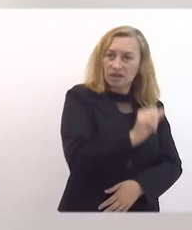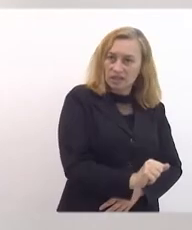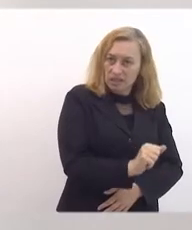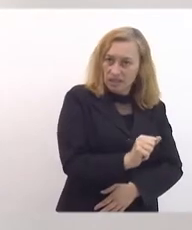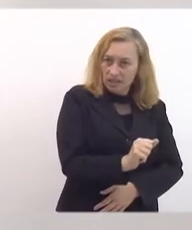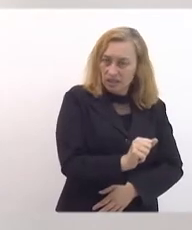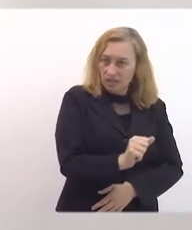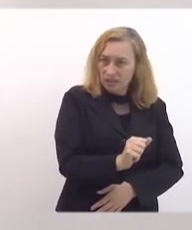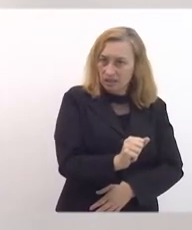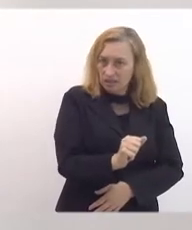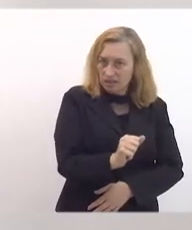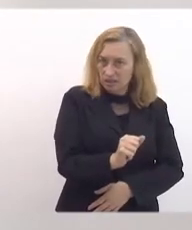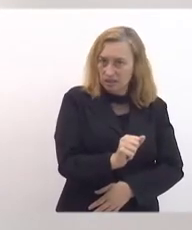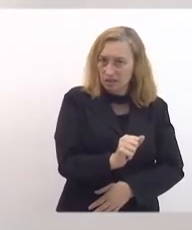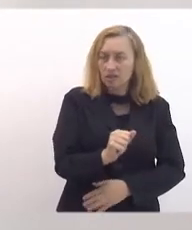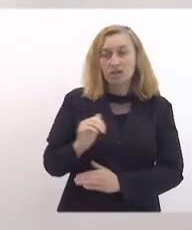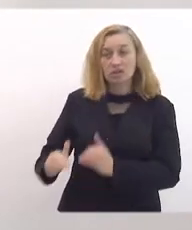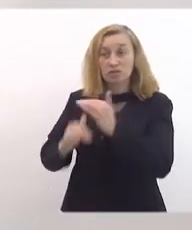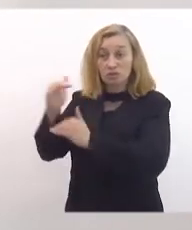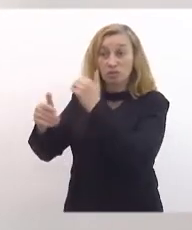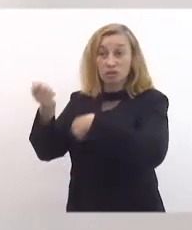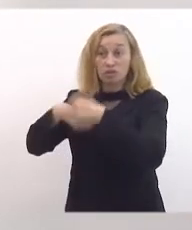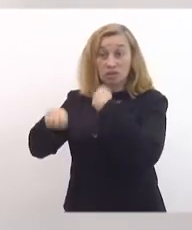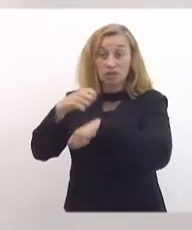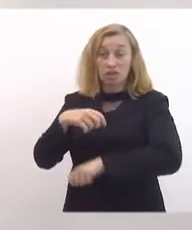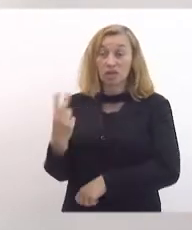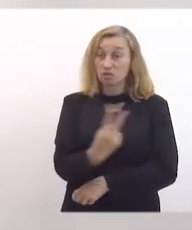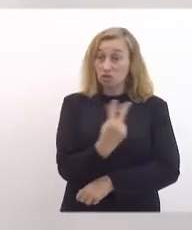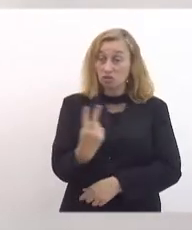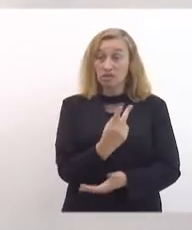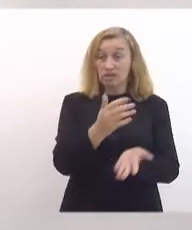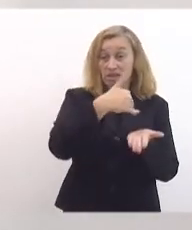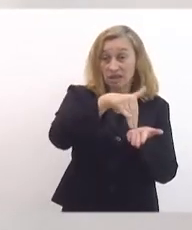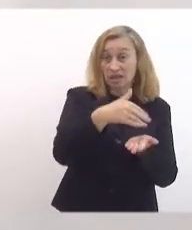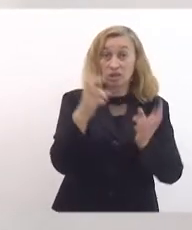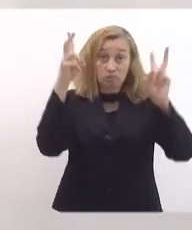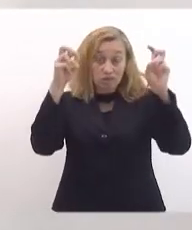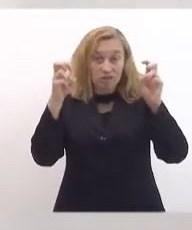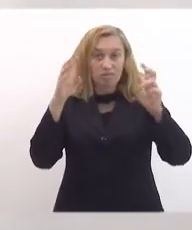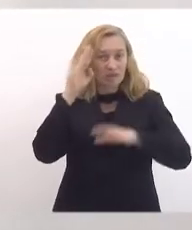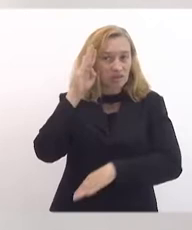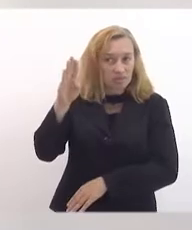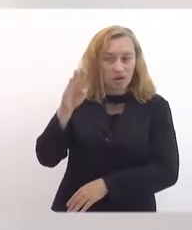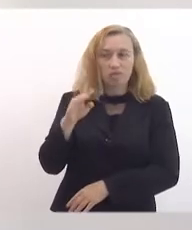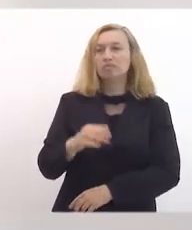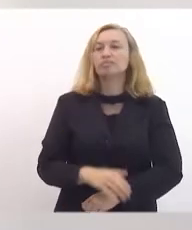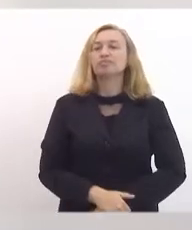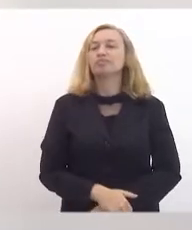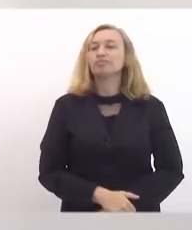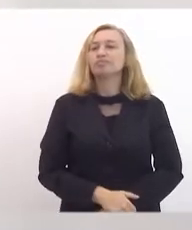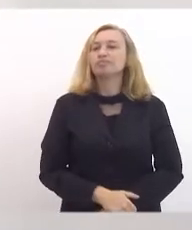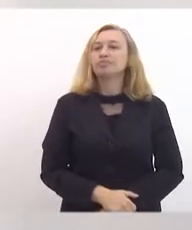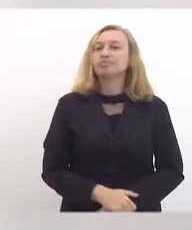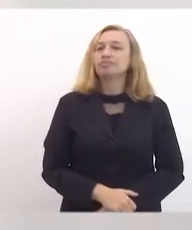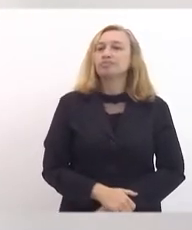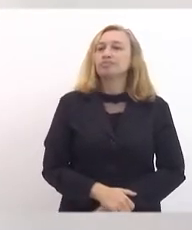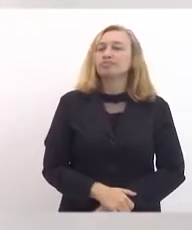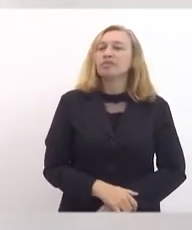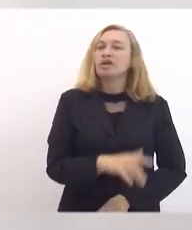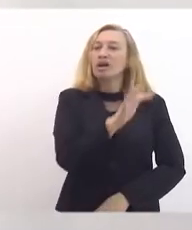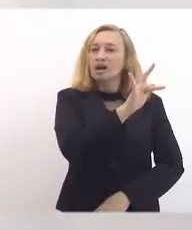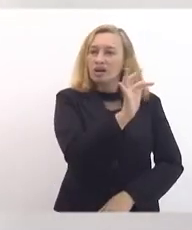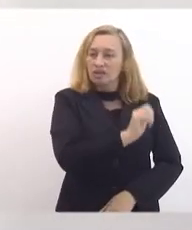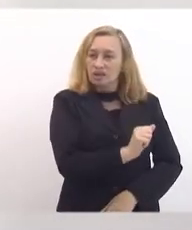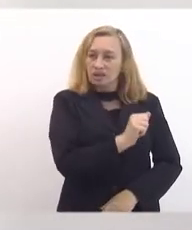pintura dos secretários e o tema foi esse e nós e a fazenda apoio